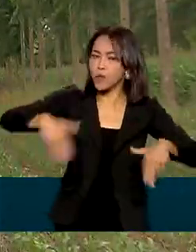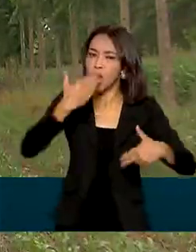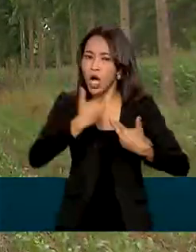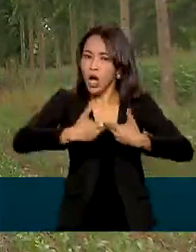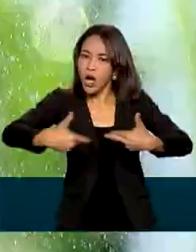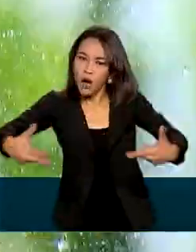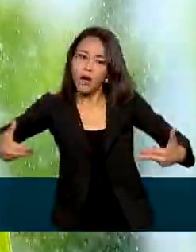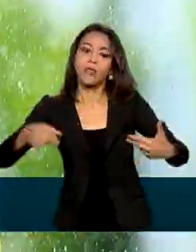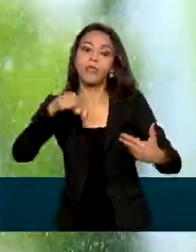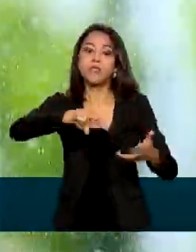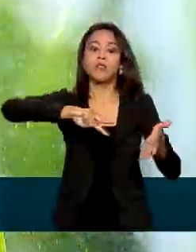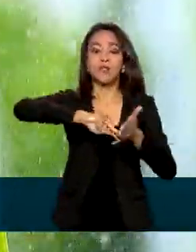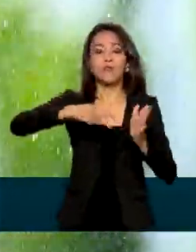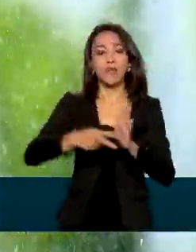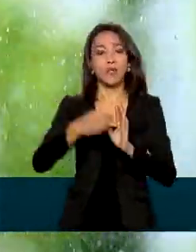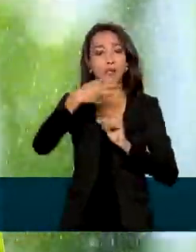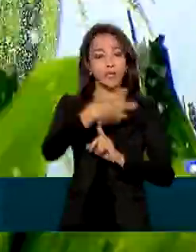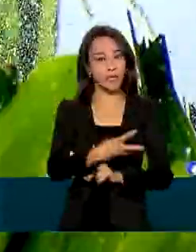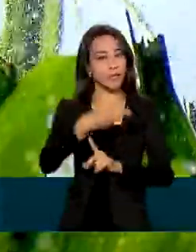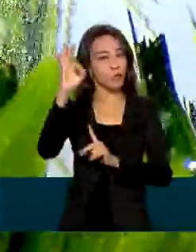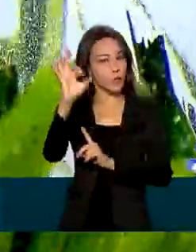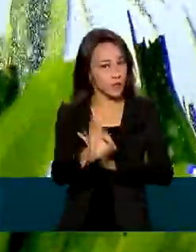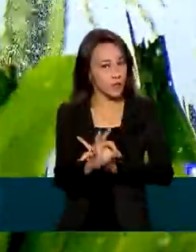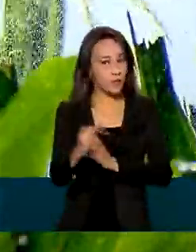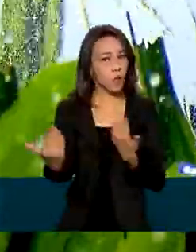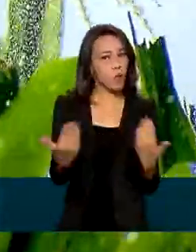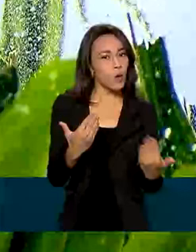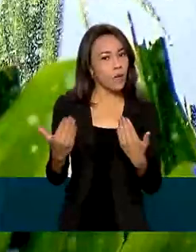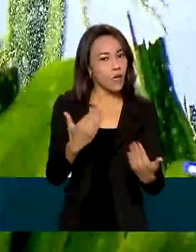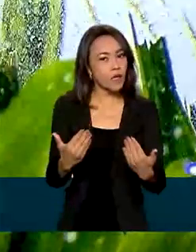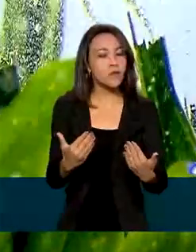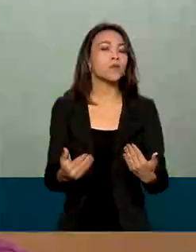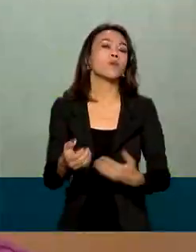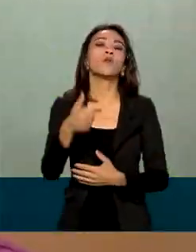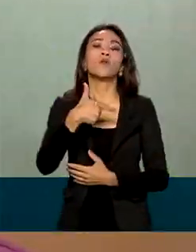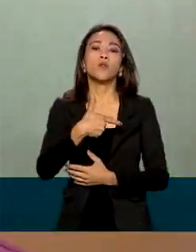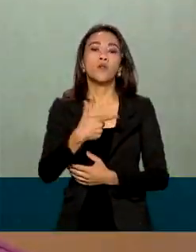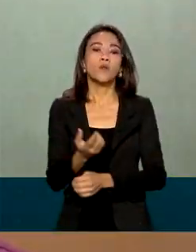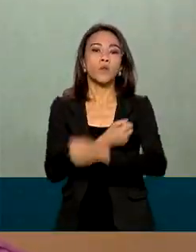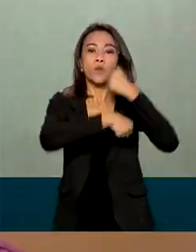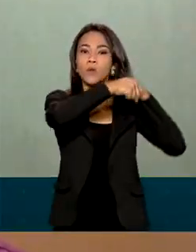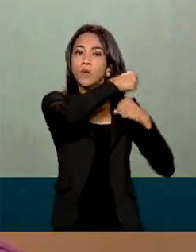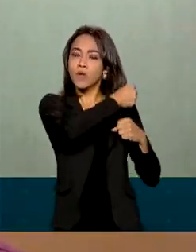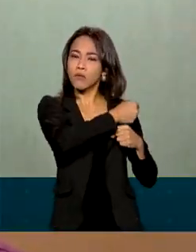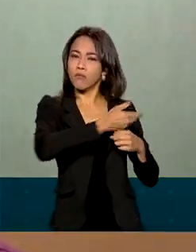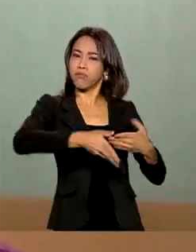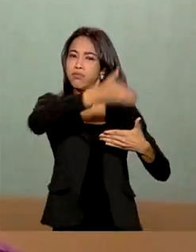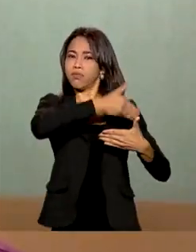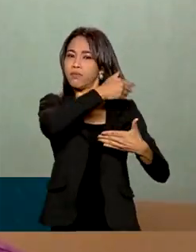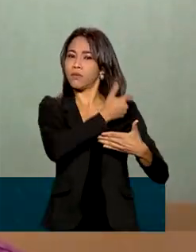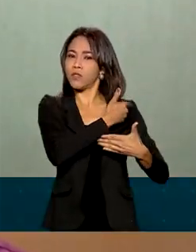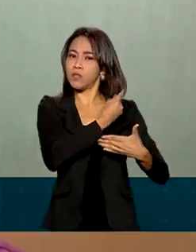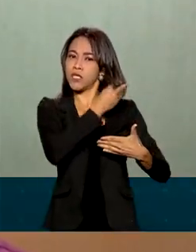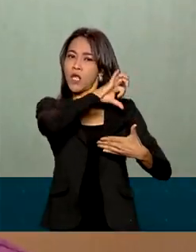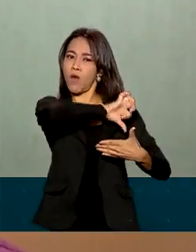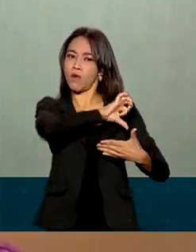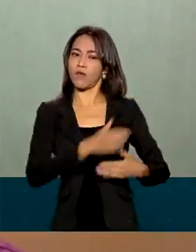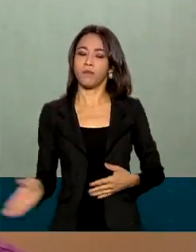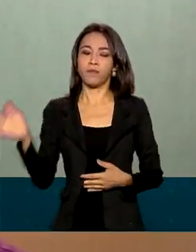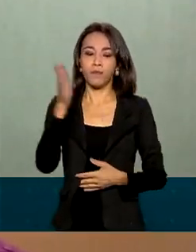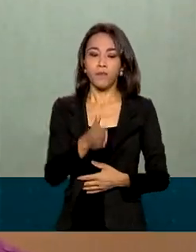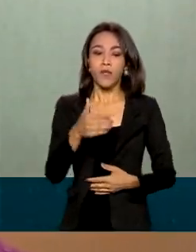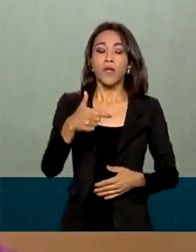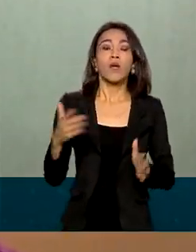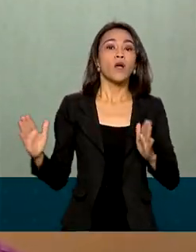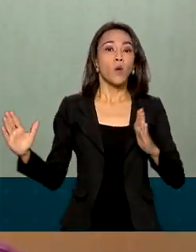de quase três por cento na comparação covid-19 no ano e foi marcado pela pandemia da